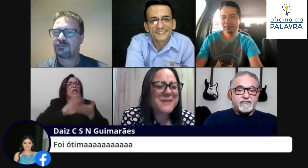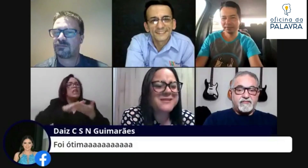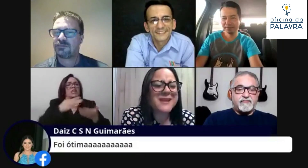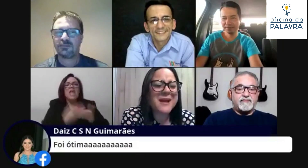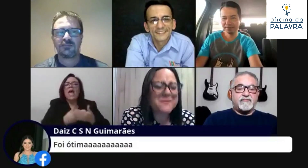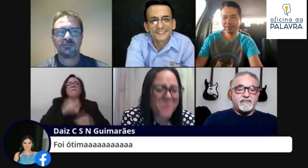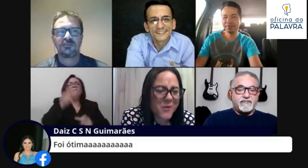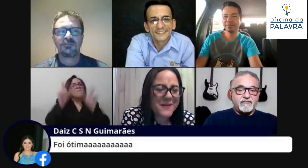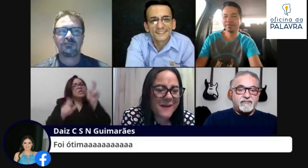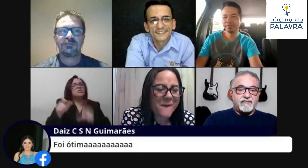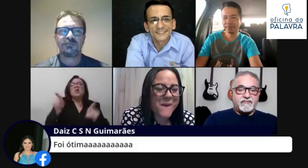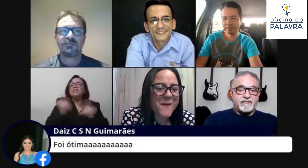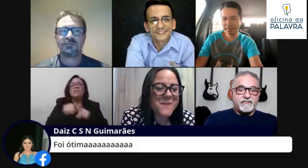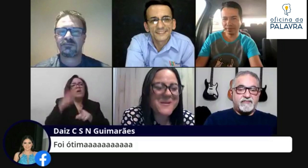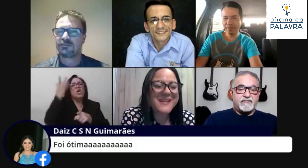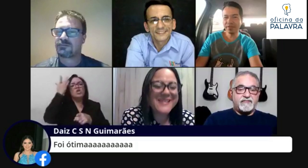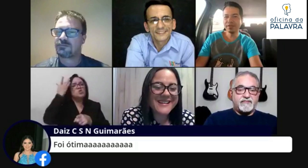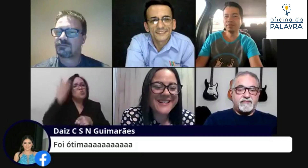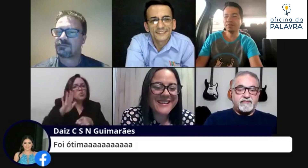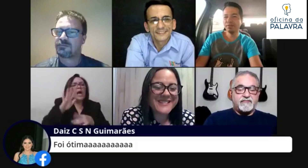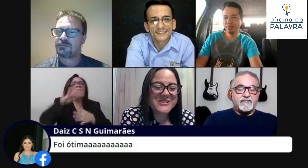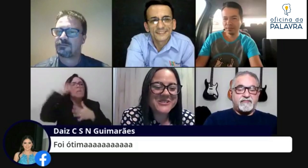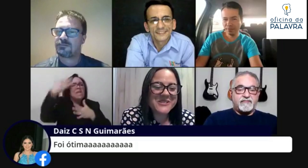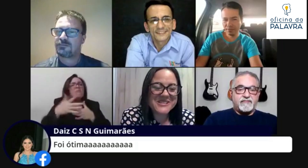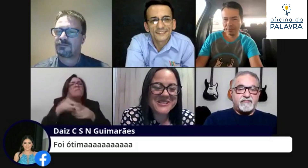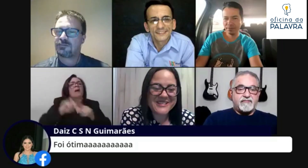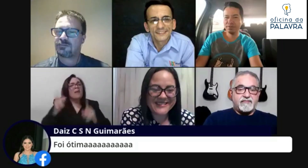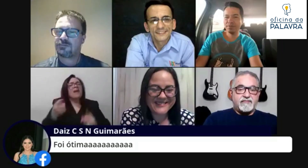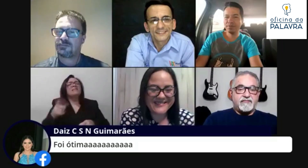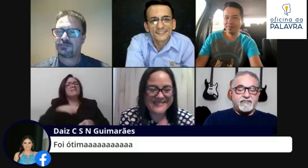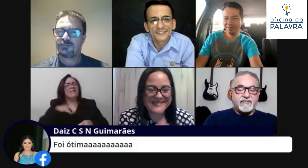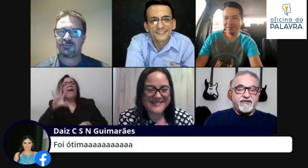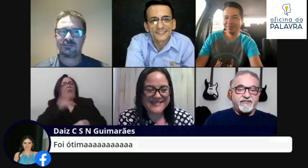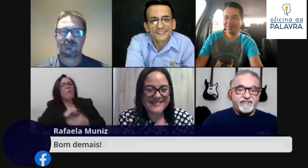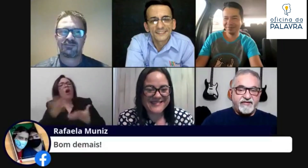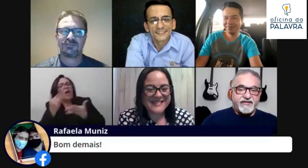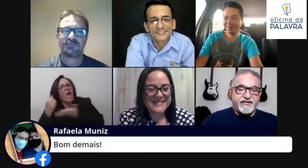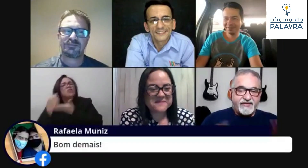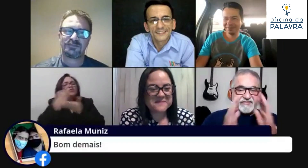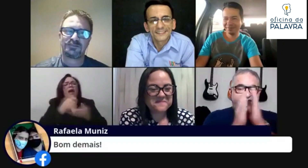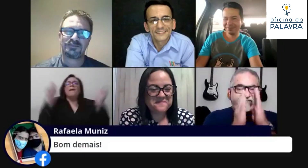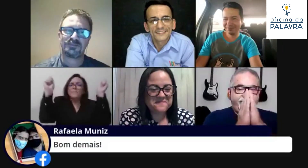Libras, mas têm amor pela obra e tudo isso.